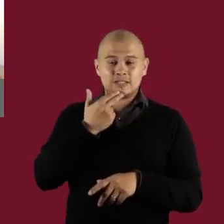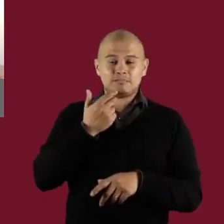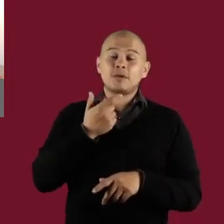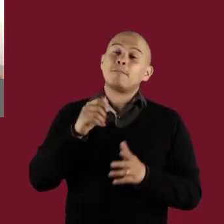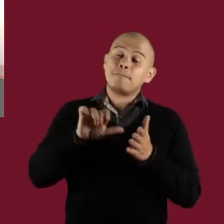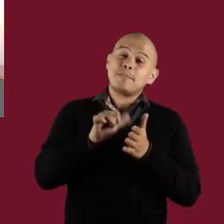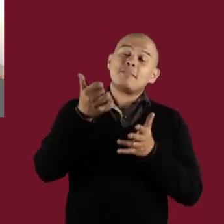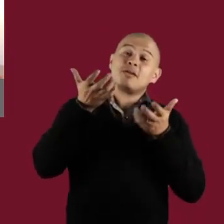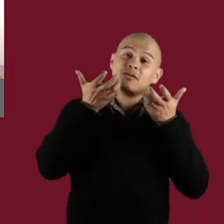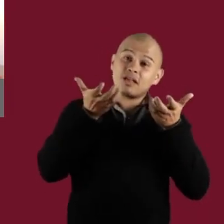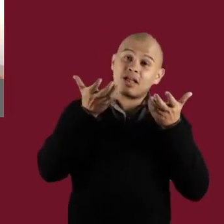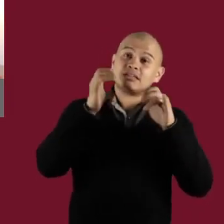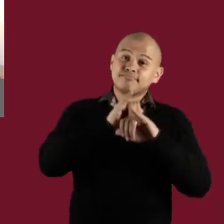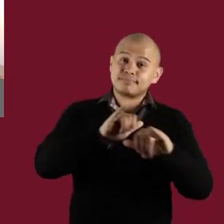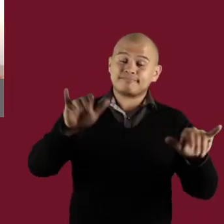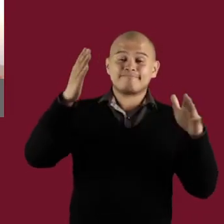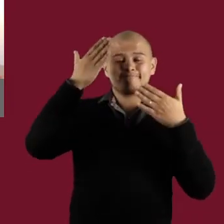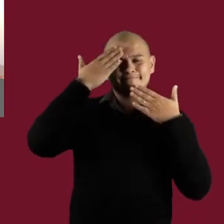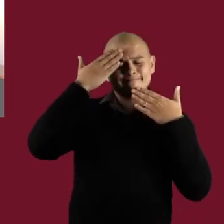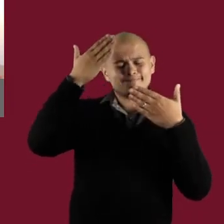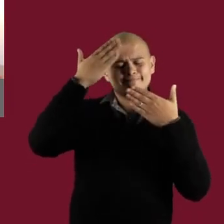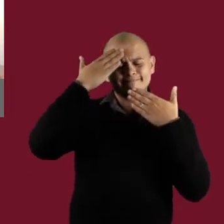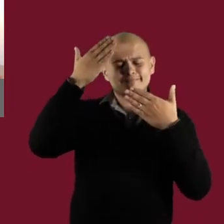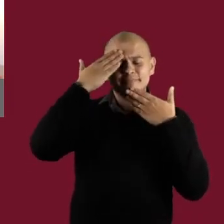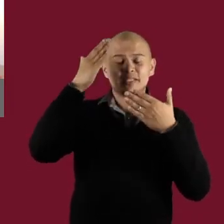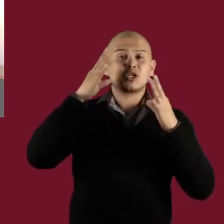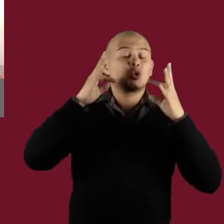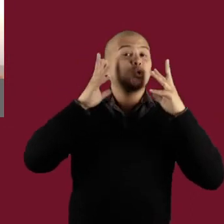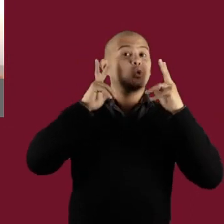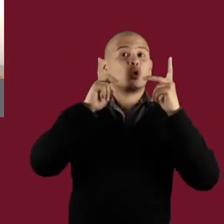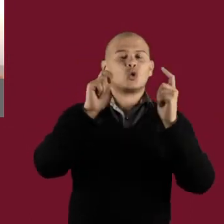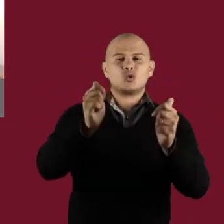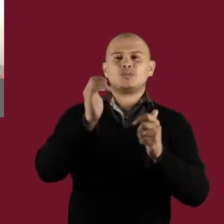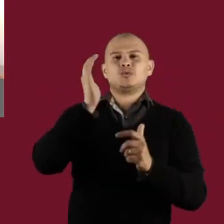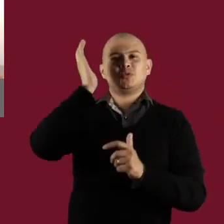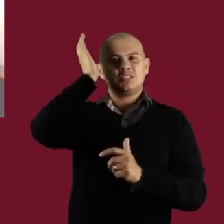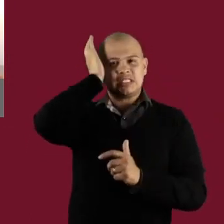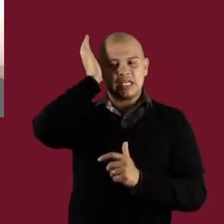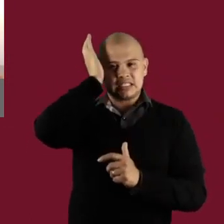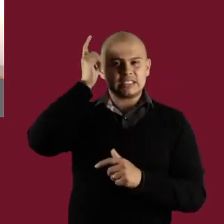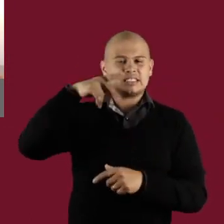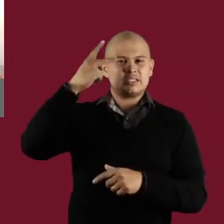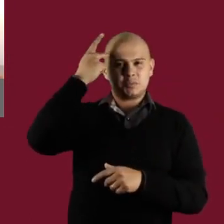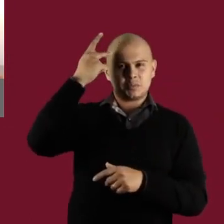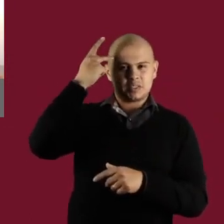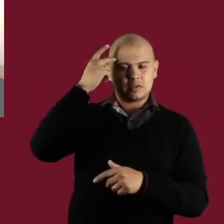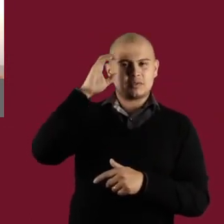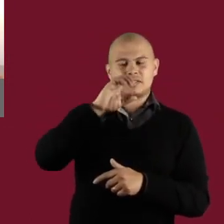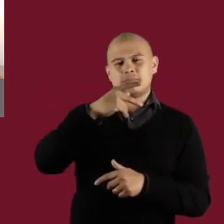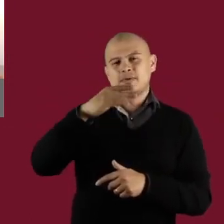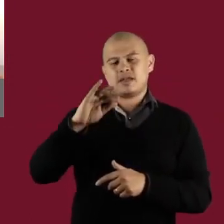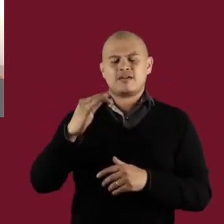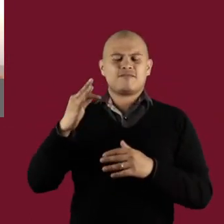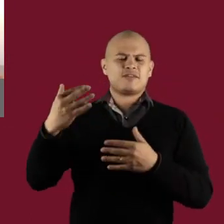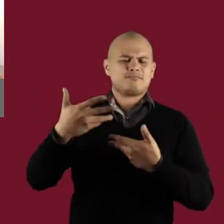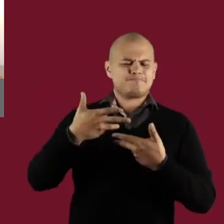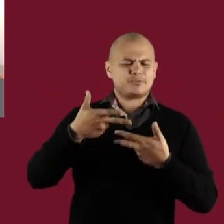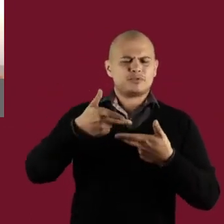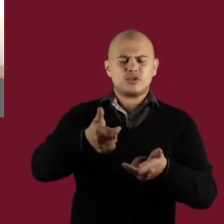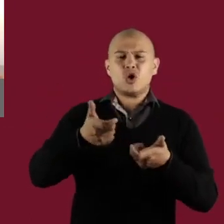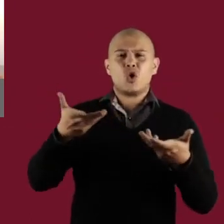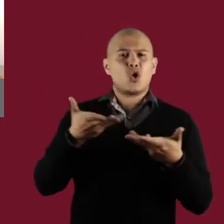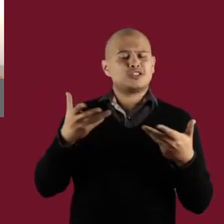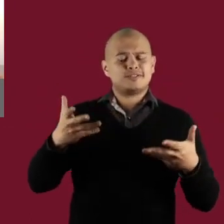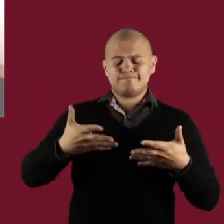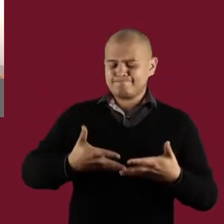lugar, claro, a você, a Emily, a toda a equipe do CPF SESC São Paulo, por esse convite tão gentil. É um dia de alegria para